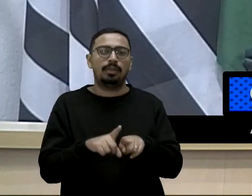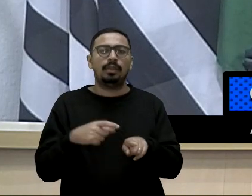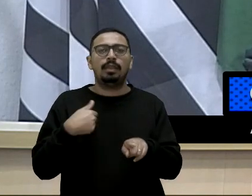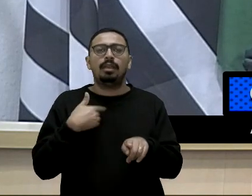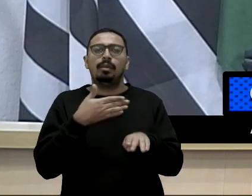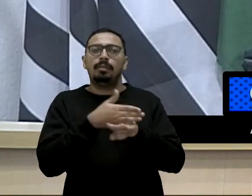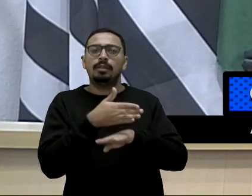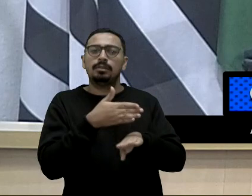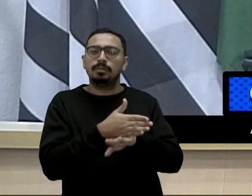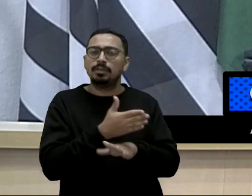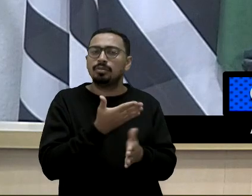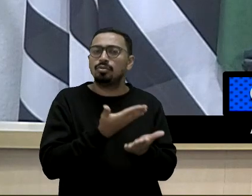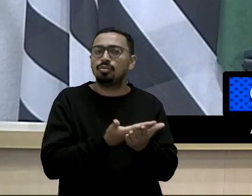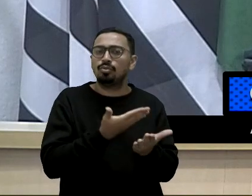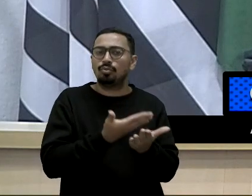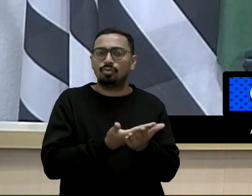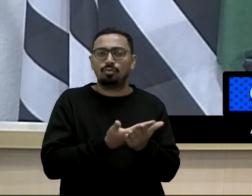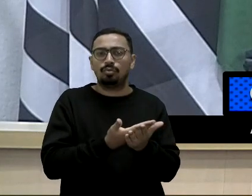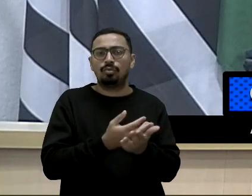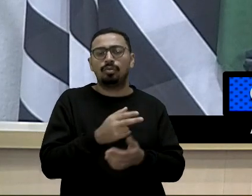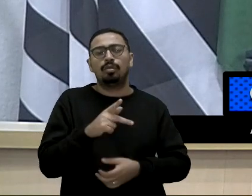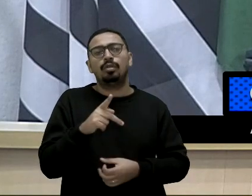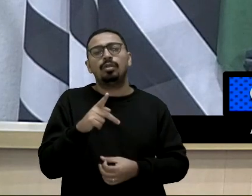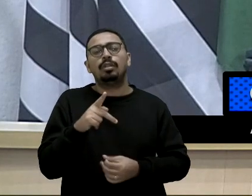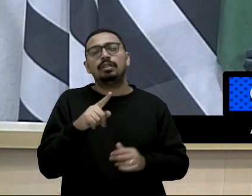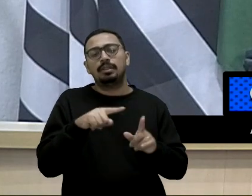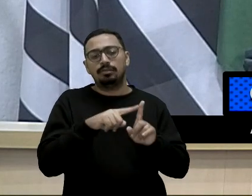estudo de caso das puérperas